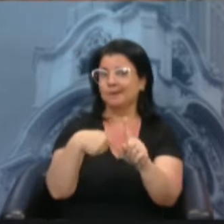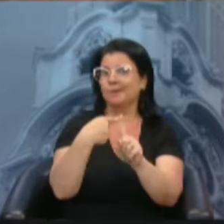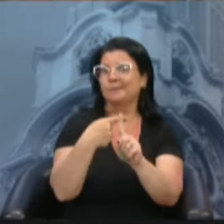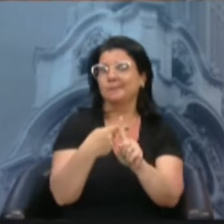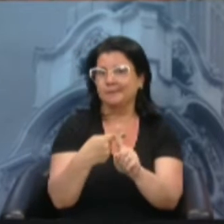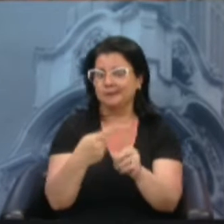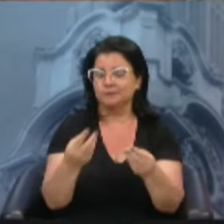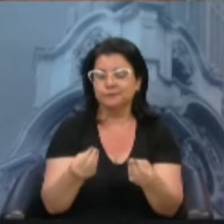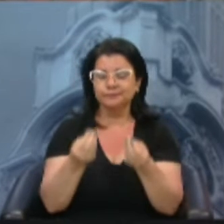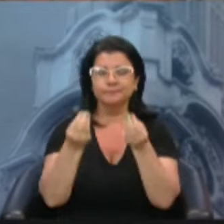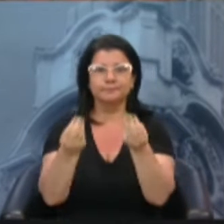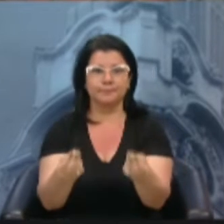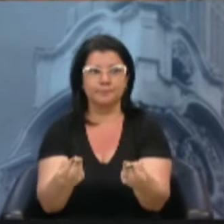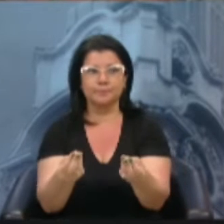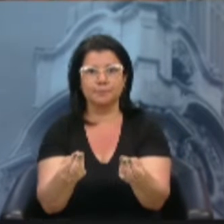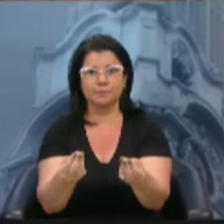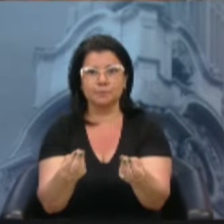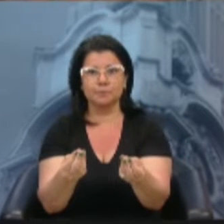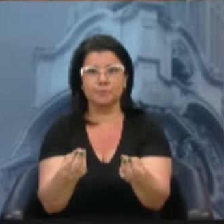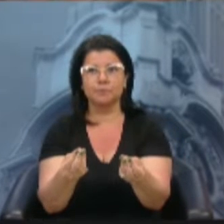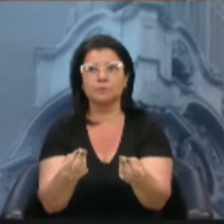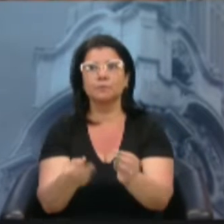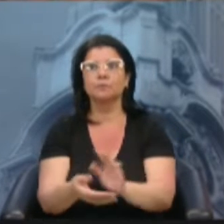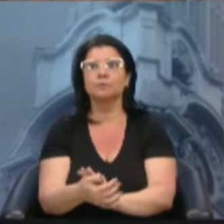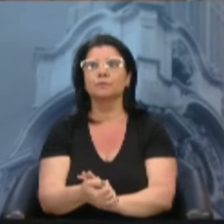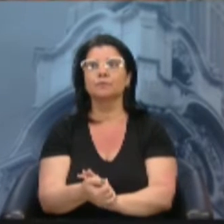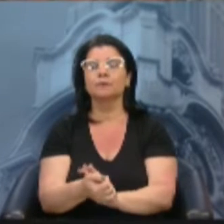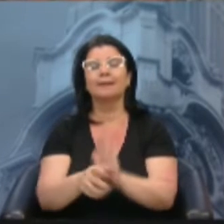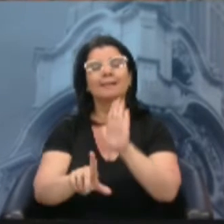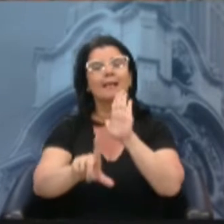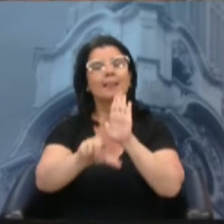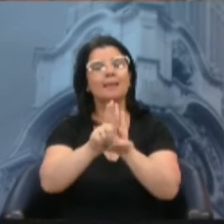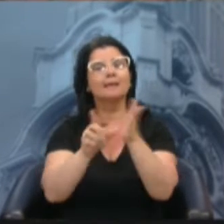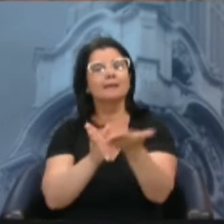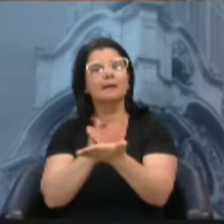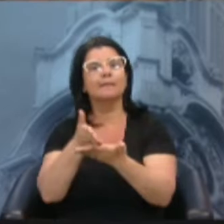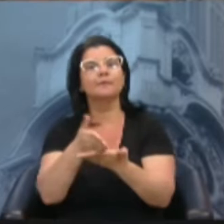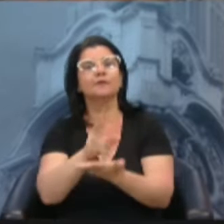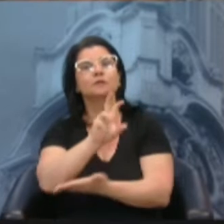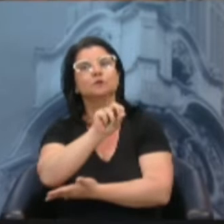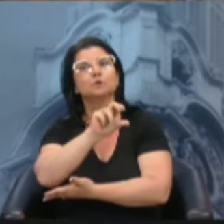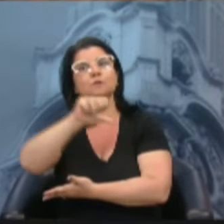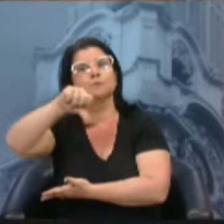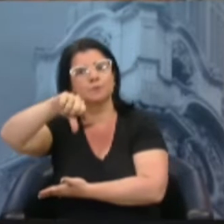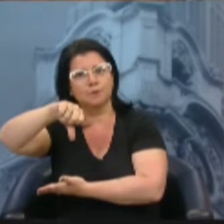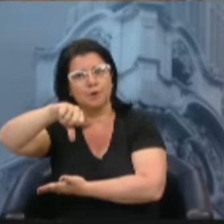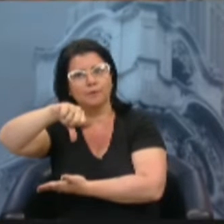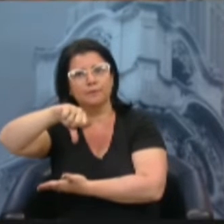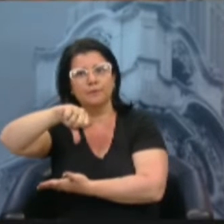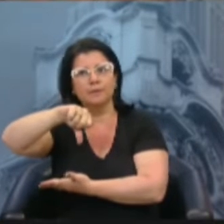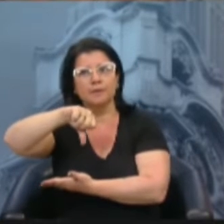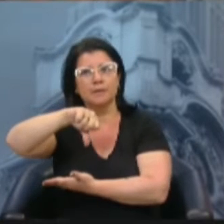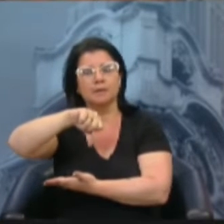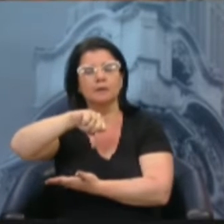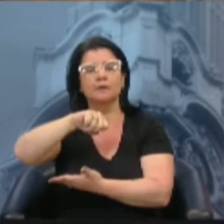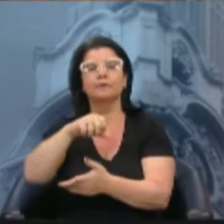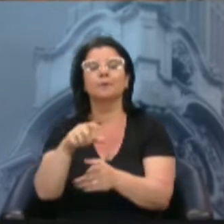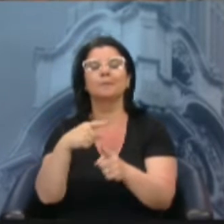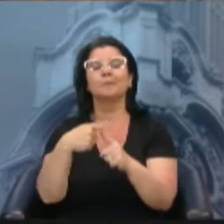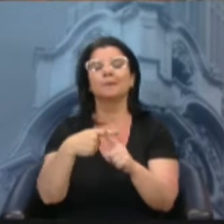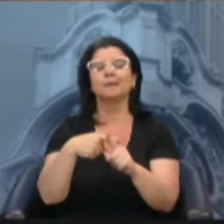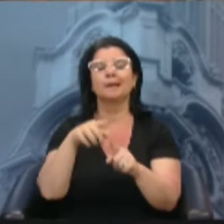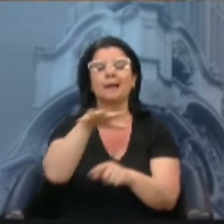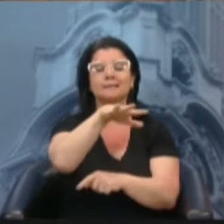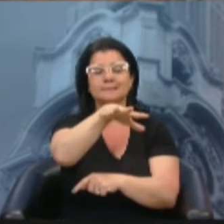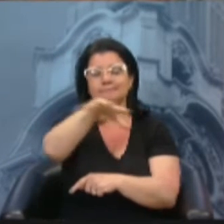concedido no, na lei aprovada em 2009, né, que deu a regime, porque aquelas áreas eram